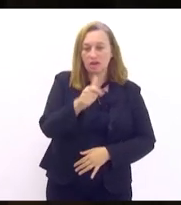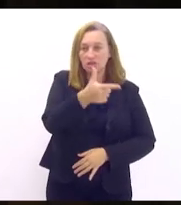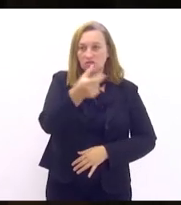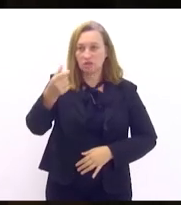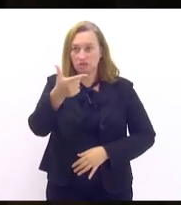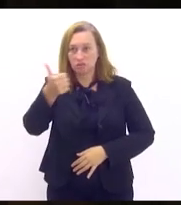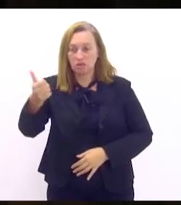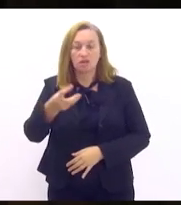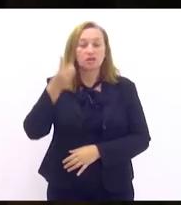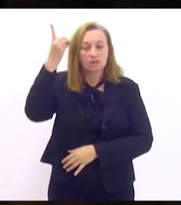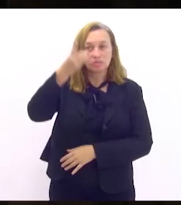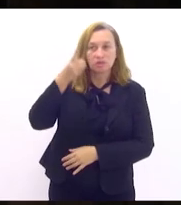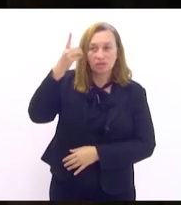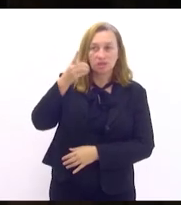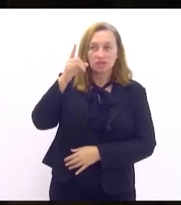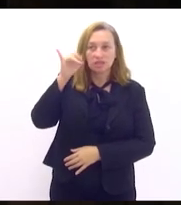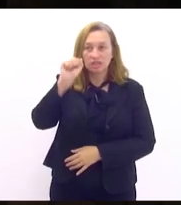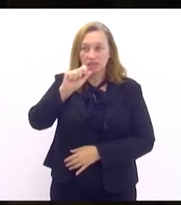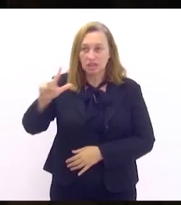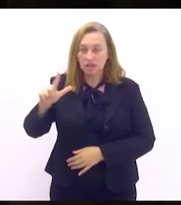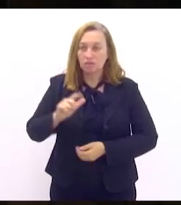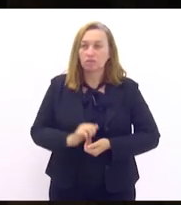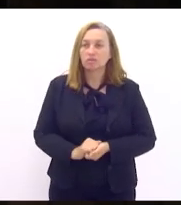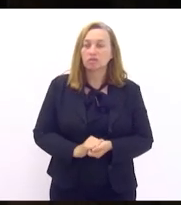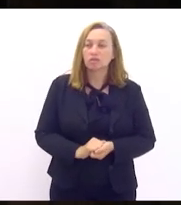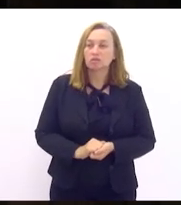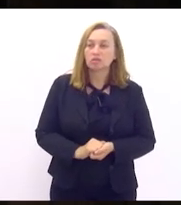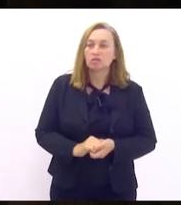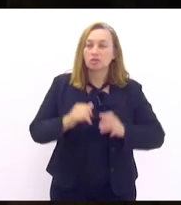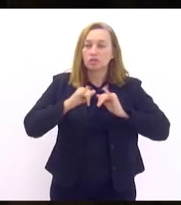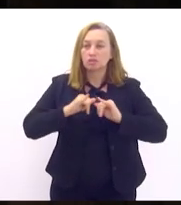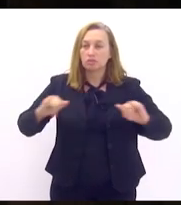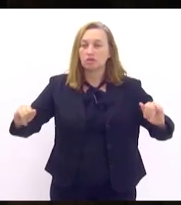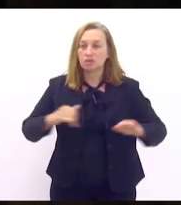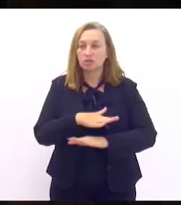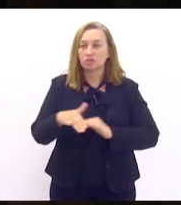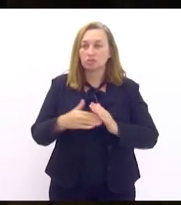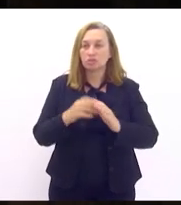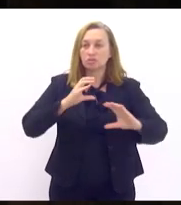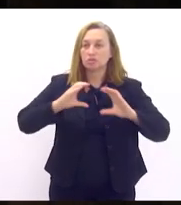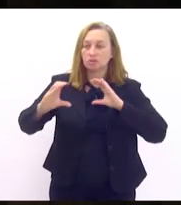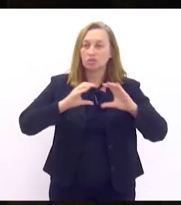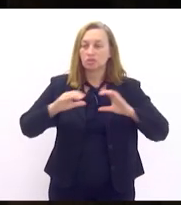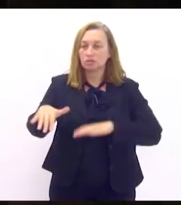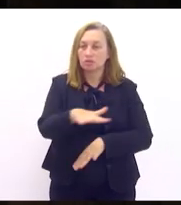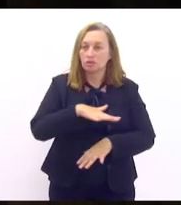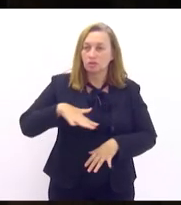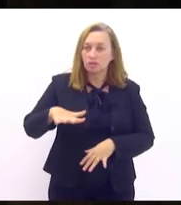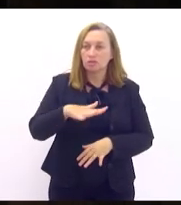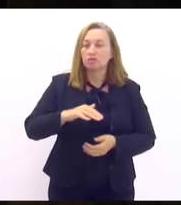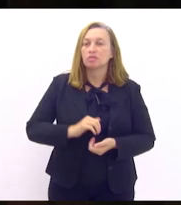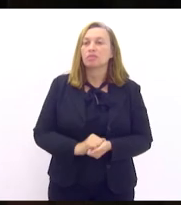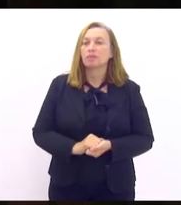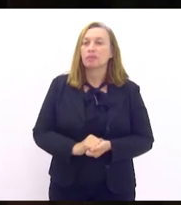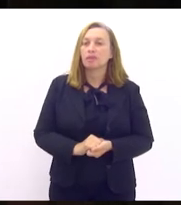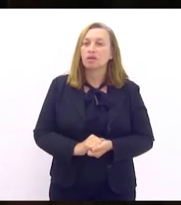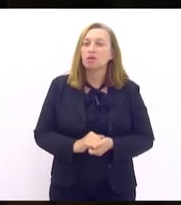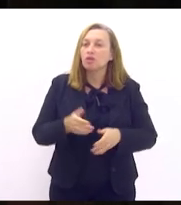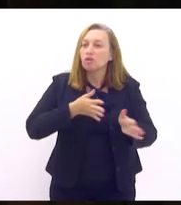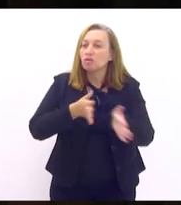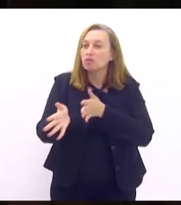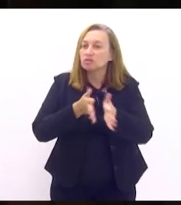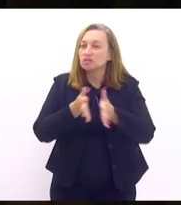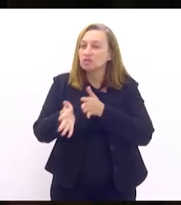22, de autoria do deputado Daniel Liberon, que dispõe sobre a divulgação em todos os meios de comunicação sobre a existência, o acesso